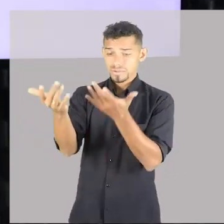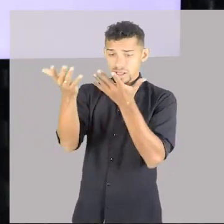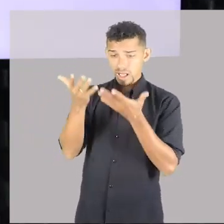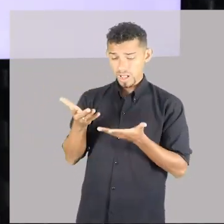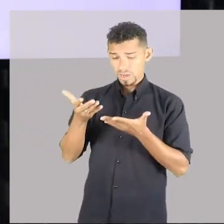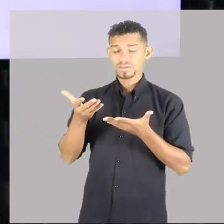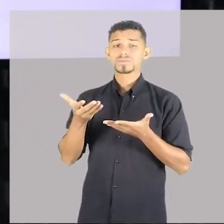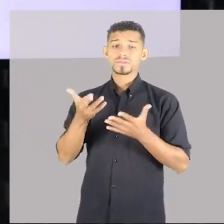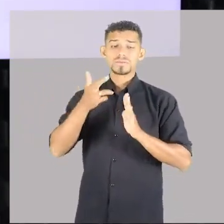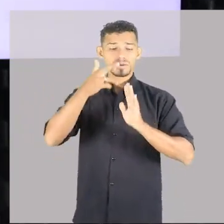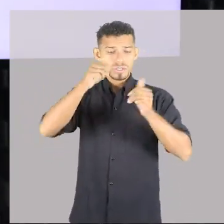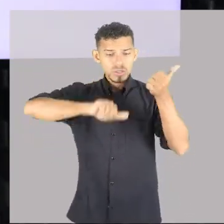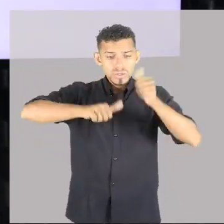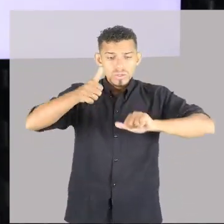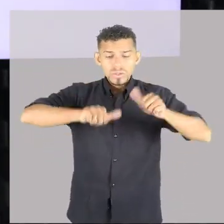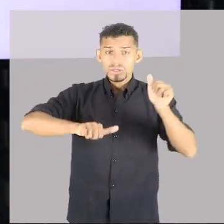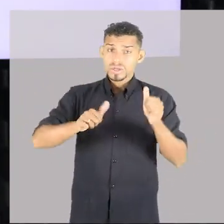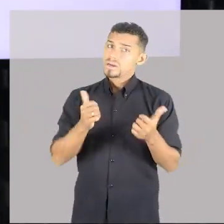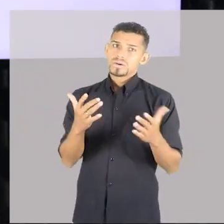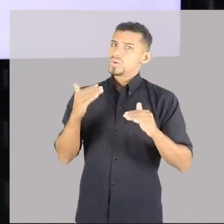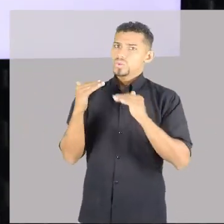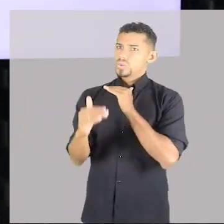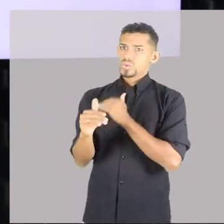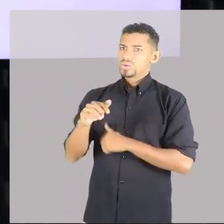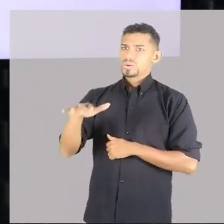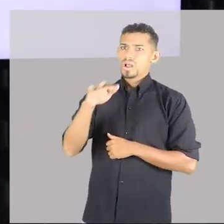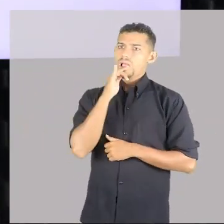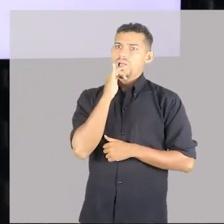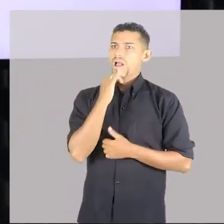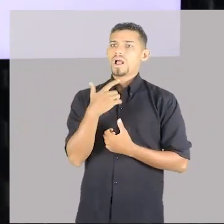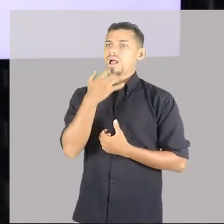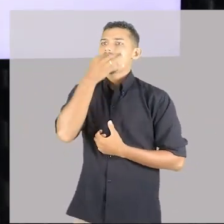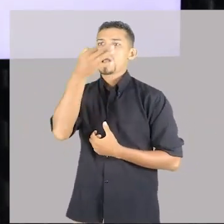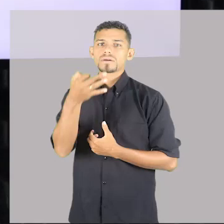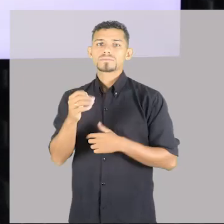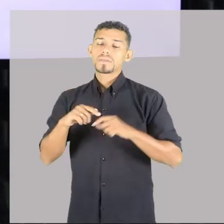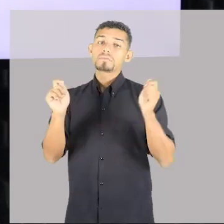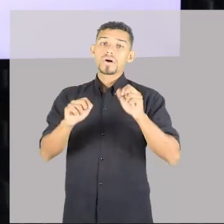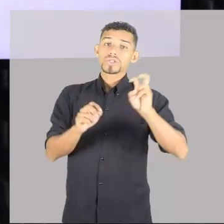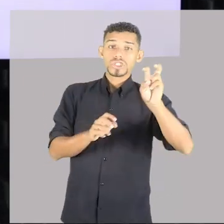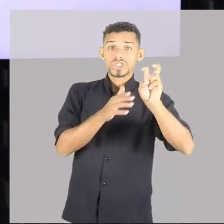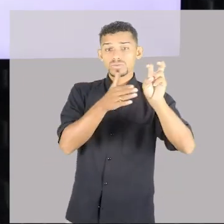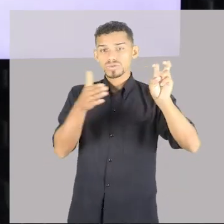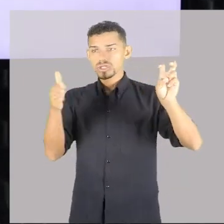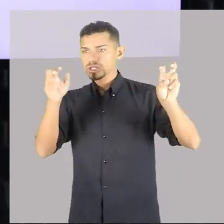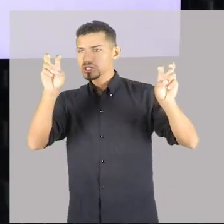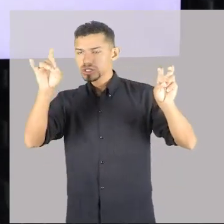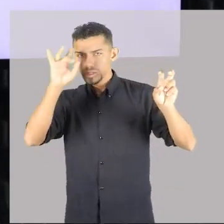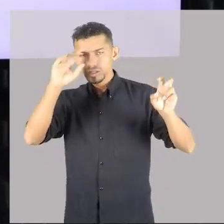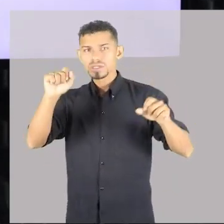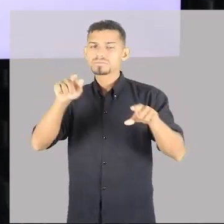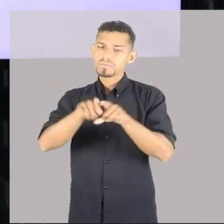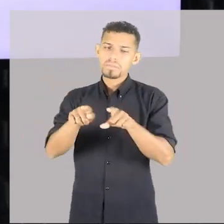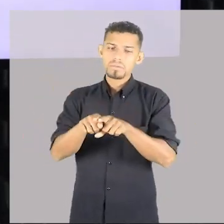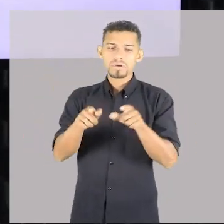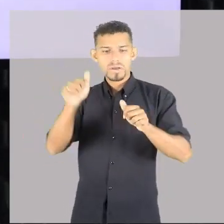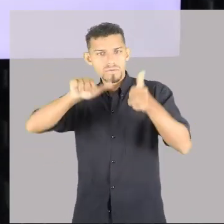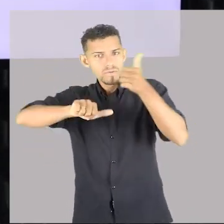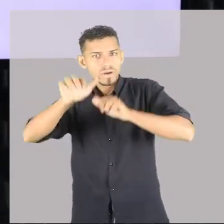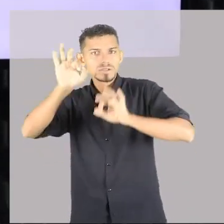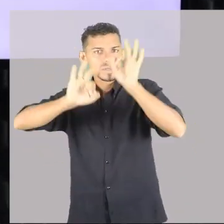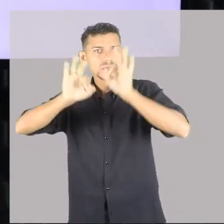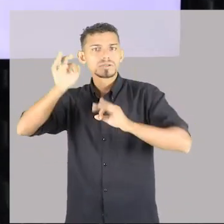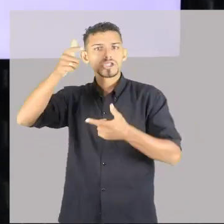recurso, ela vai analisar, bom, ele está discordando da decisão que eu dei. Eu posso, em 5 dias, retratar a minha decisão, ou seja, eu vou